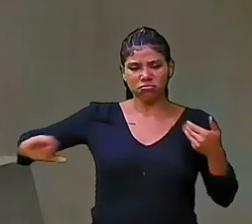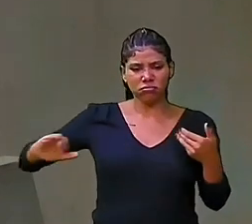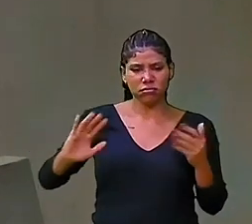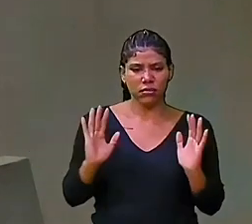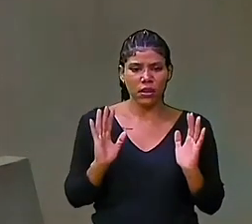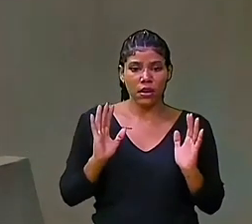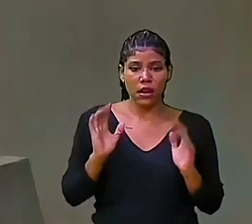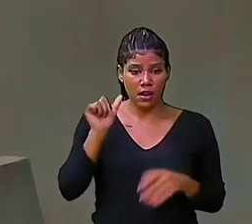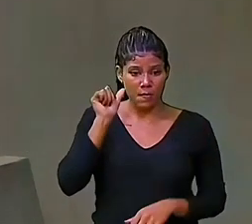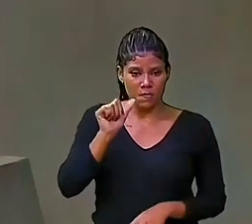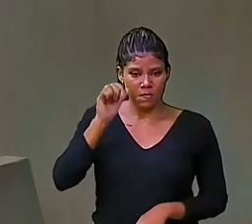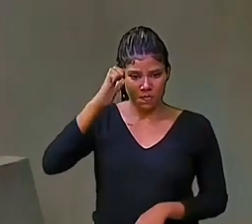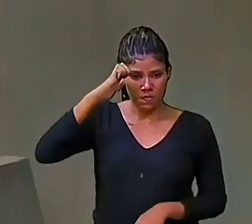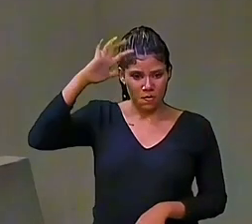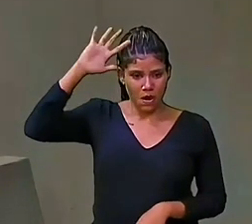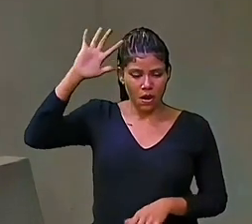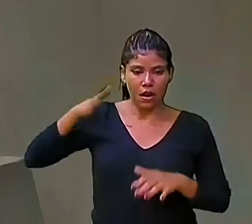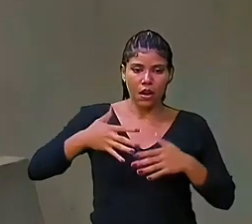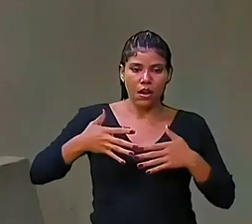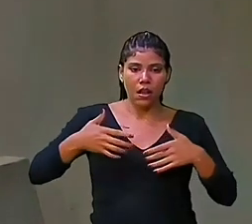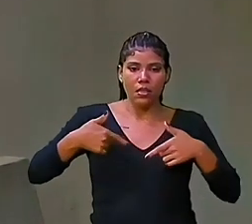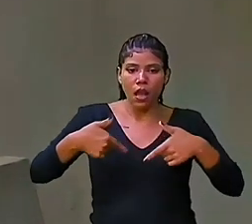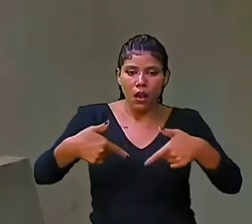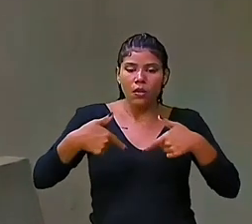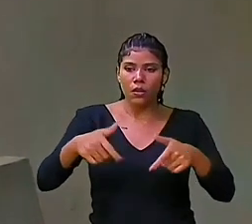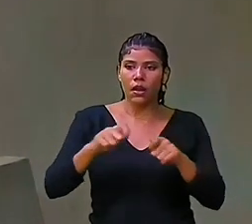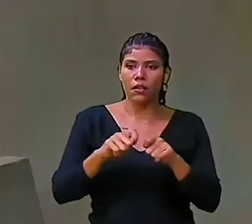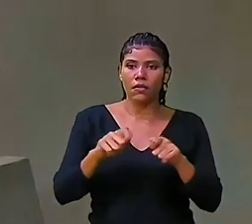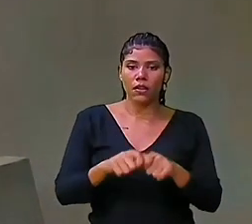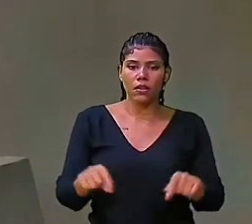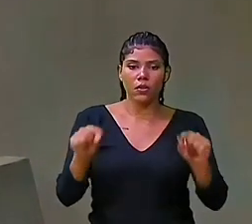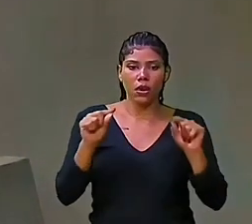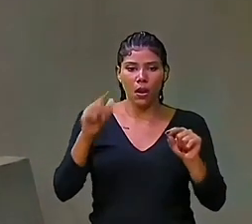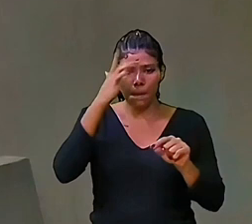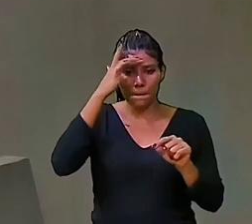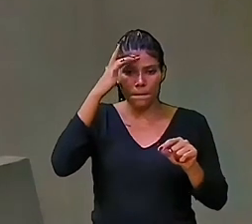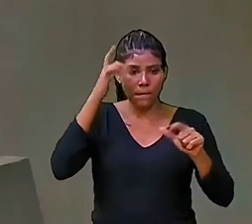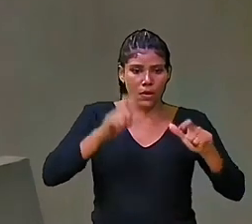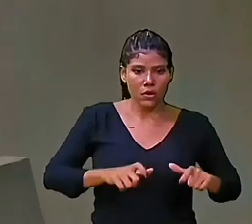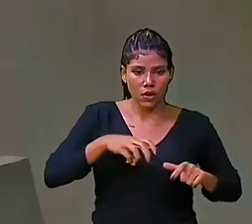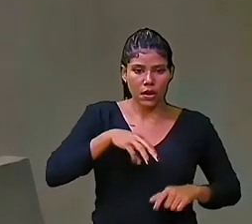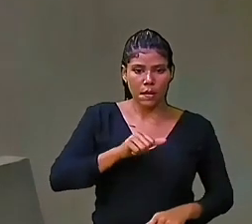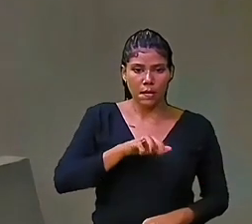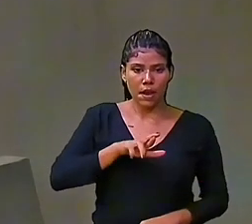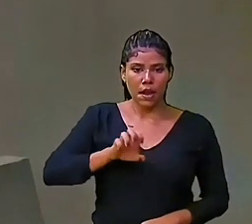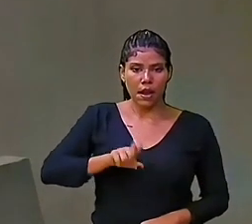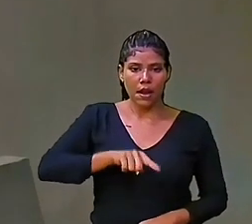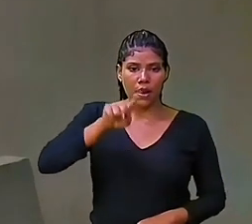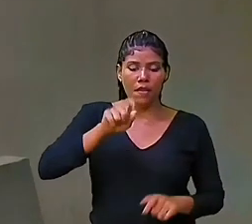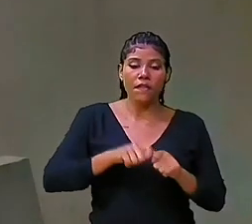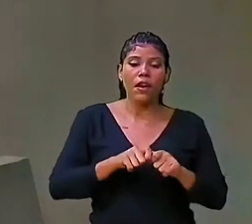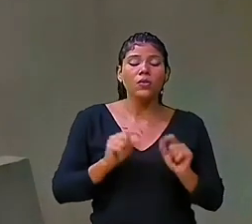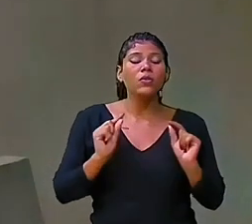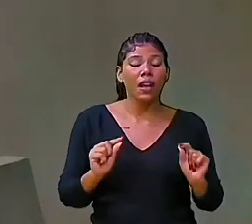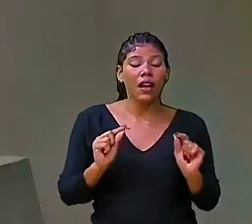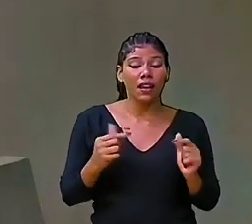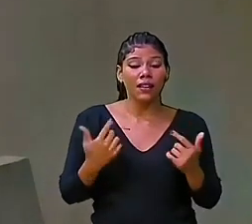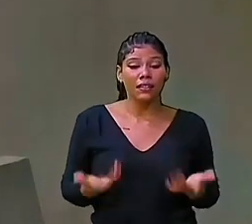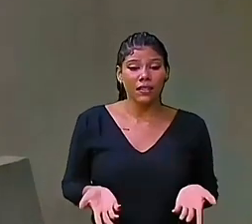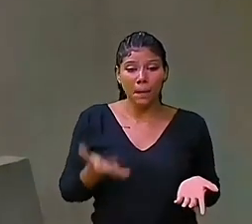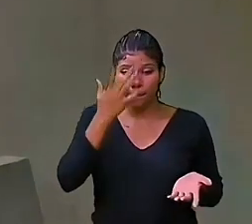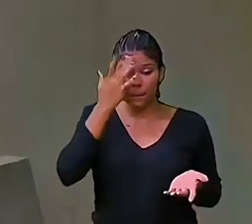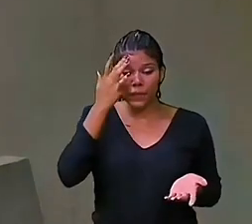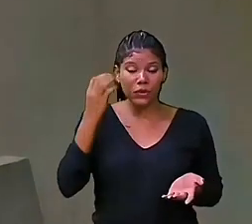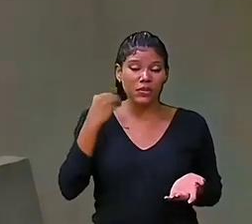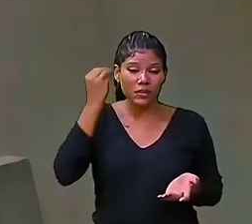na sua militância, ela fez aquilo que alguém que vem da Maré faz, que vem da comunidade, que vem da